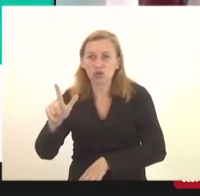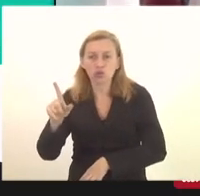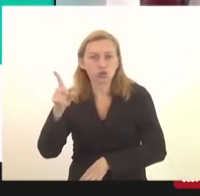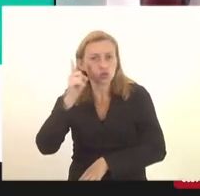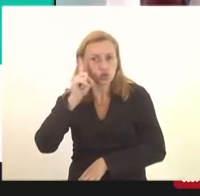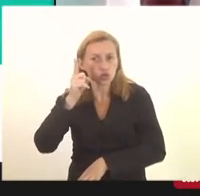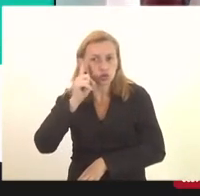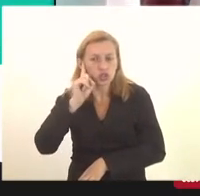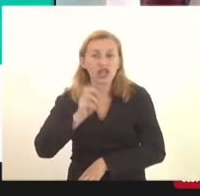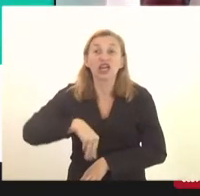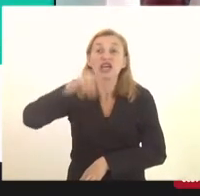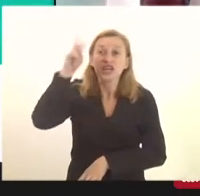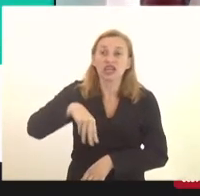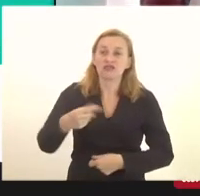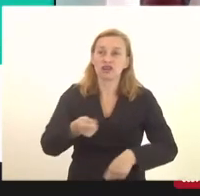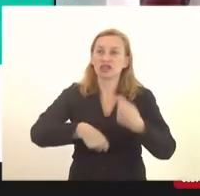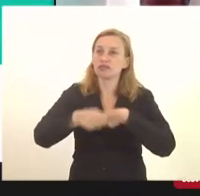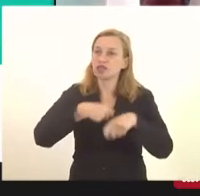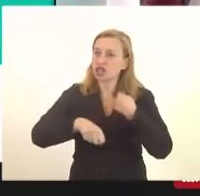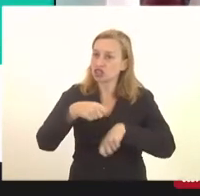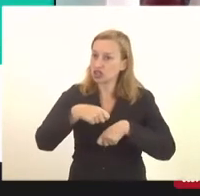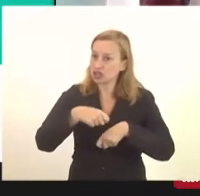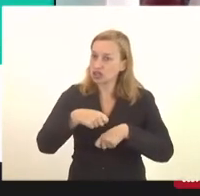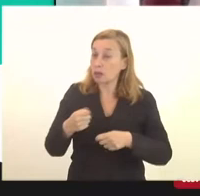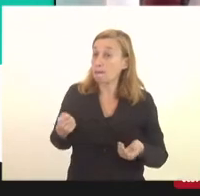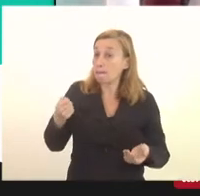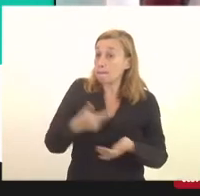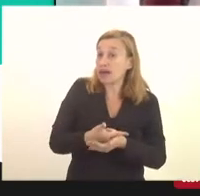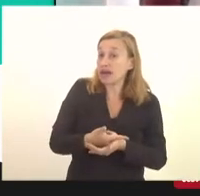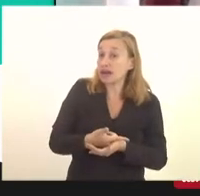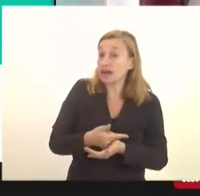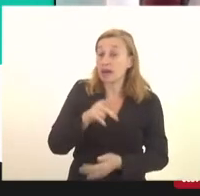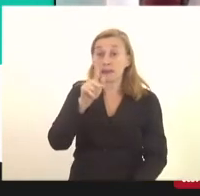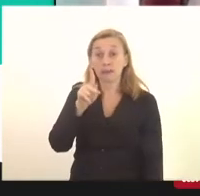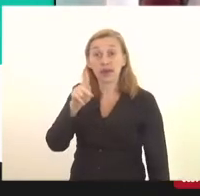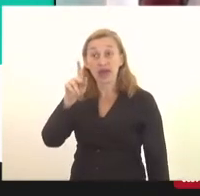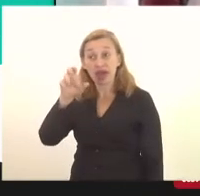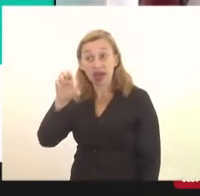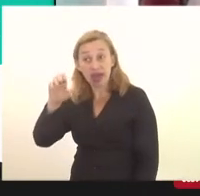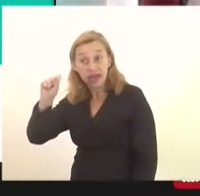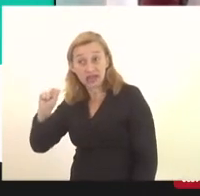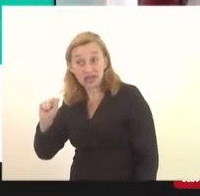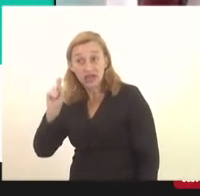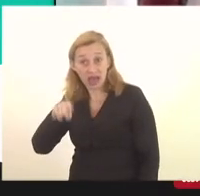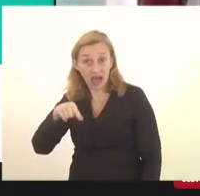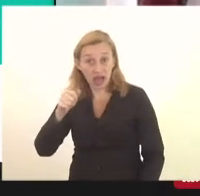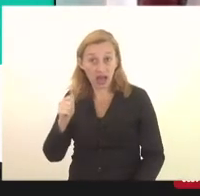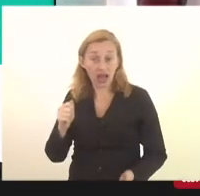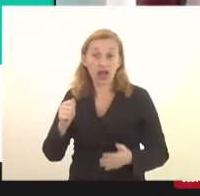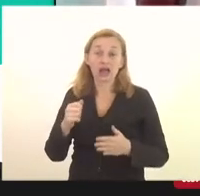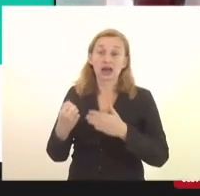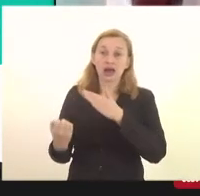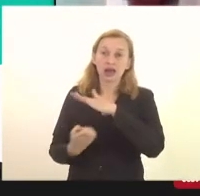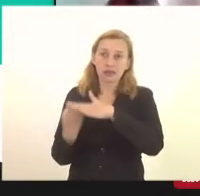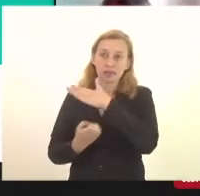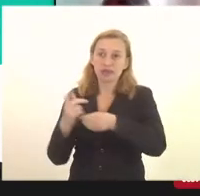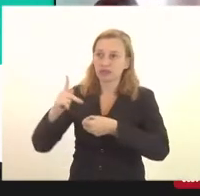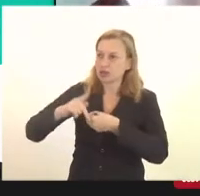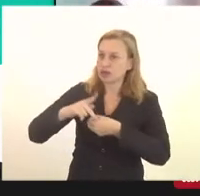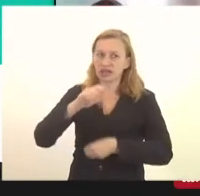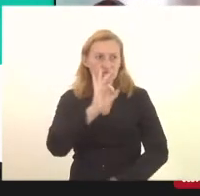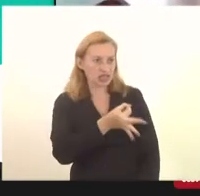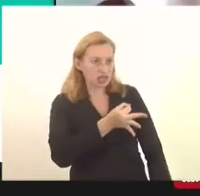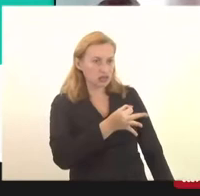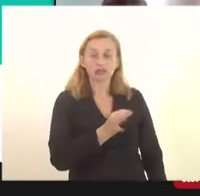faz a gestão desse ativo para o pagamento das PEs é a Petrobras, correto? Correto,